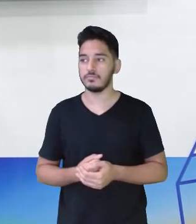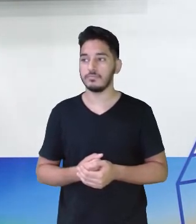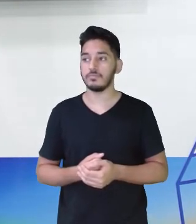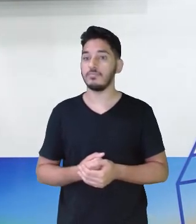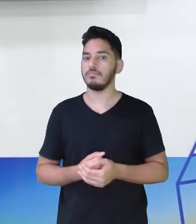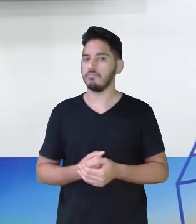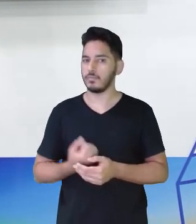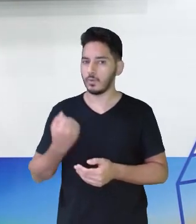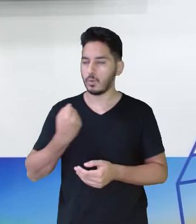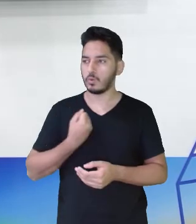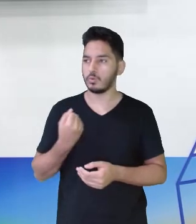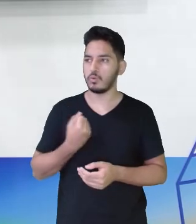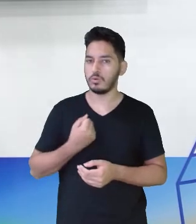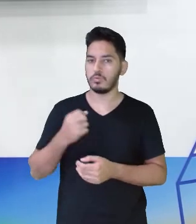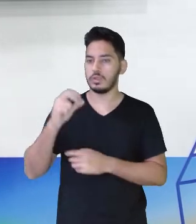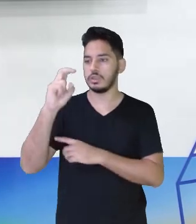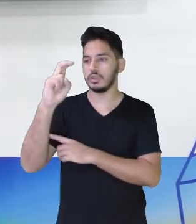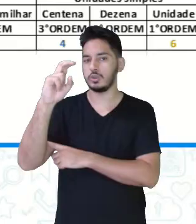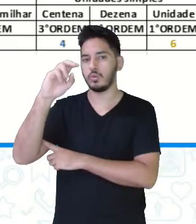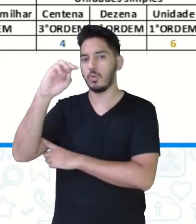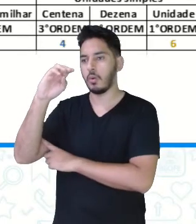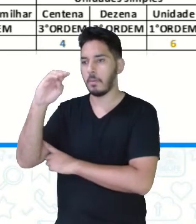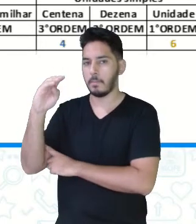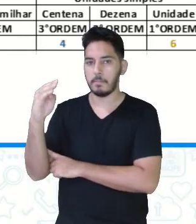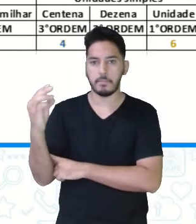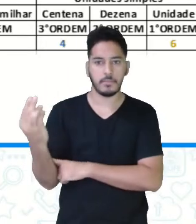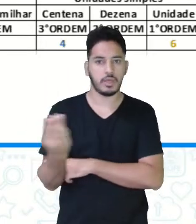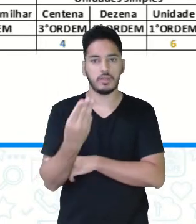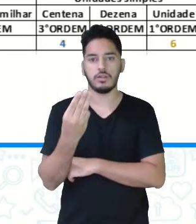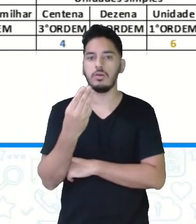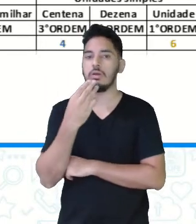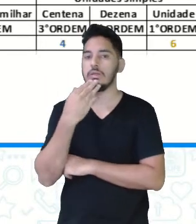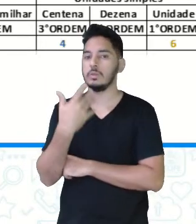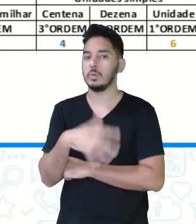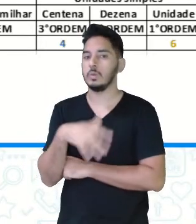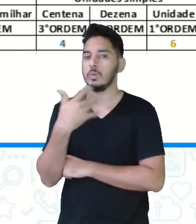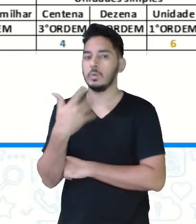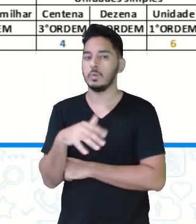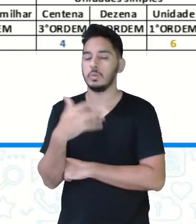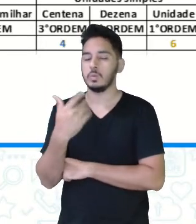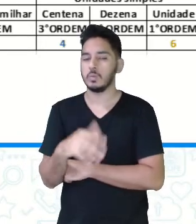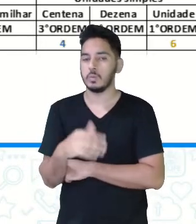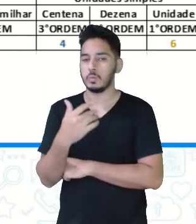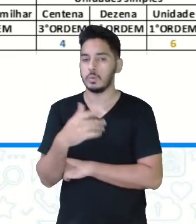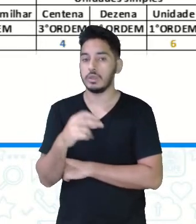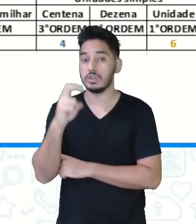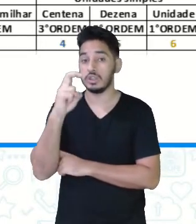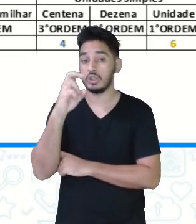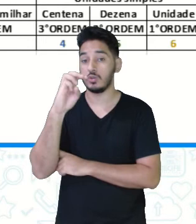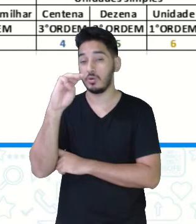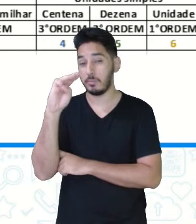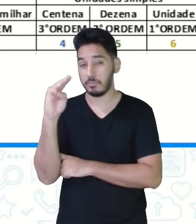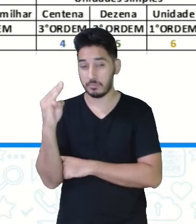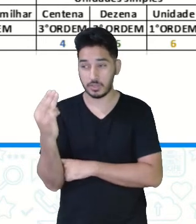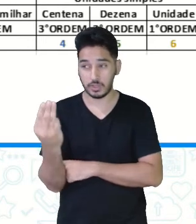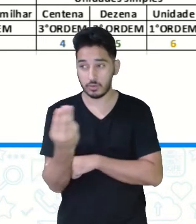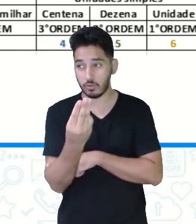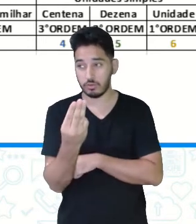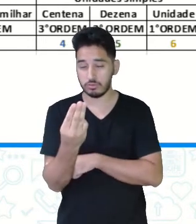O número é 5 milhões. Olha o negócio ficando pesado aí.